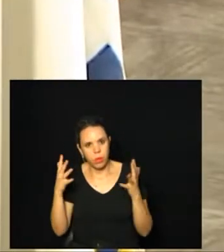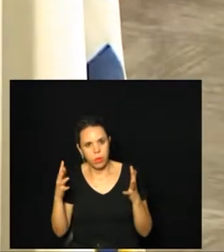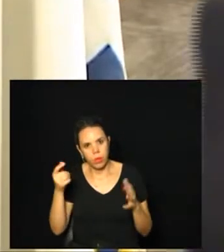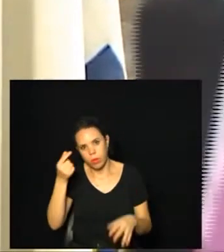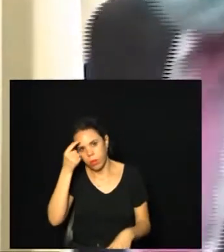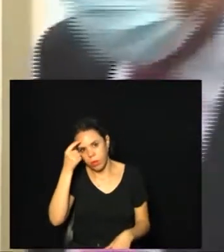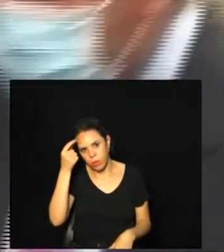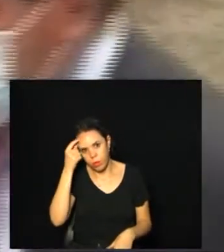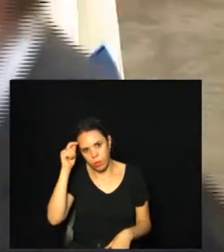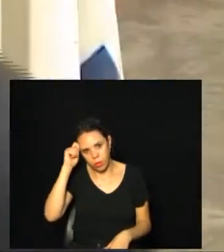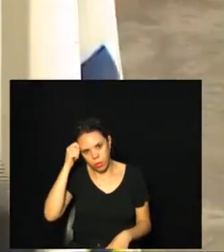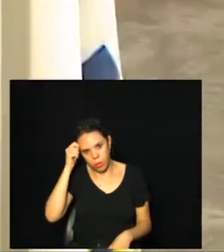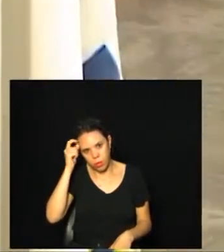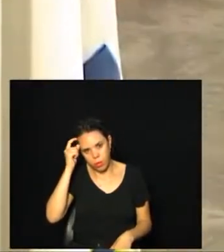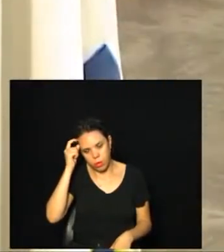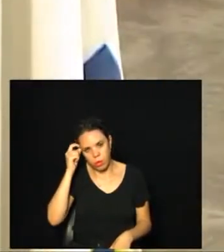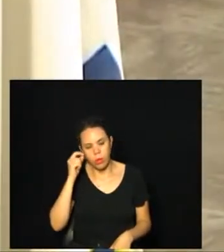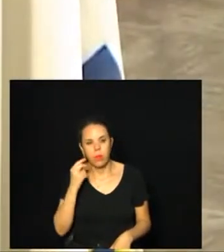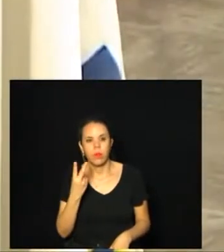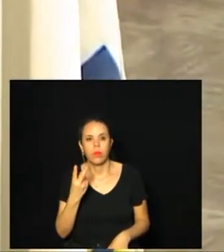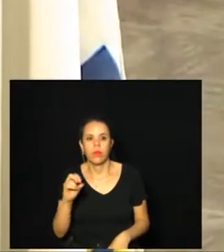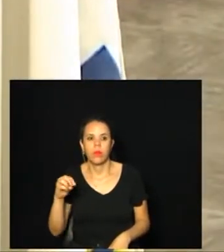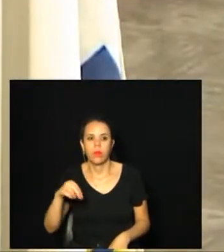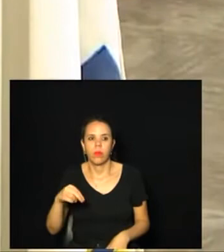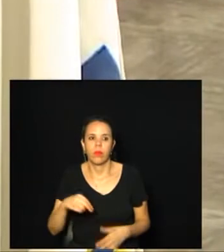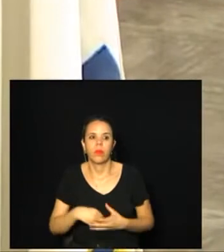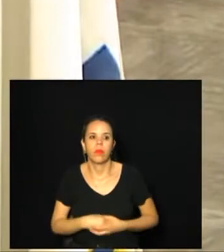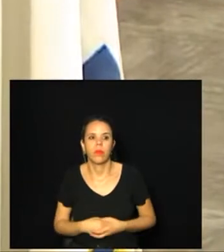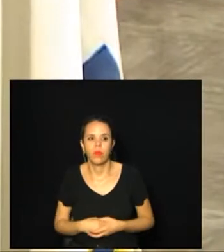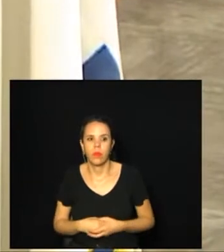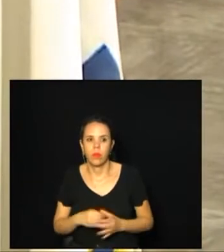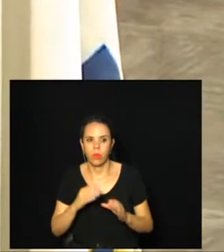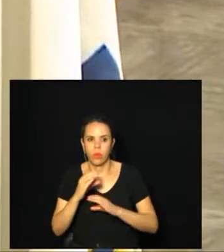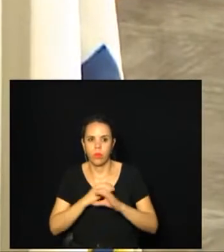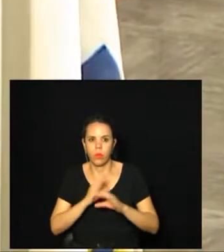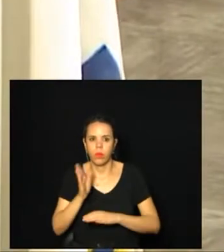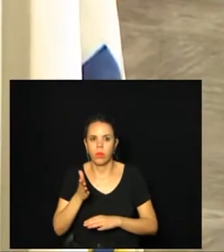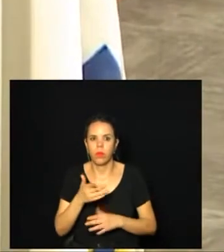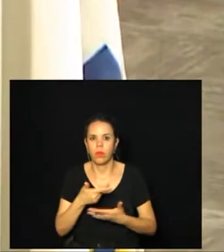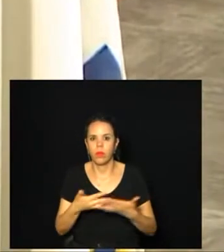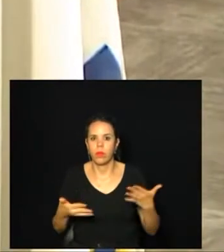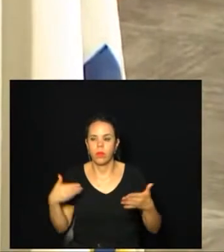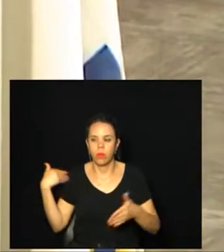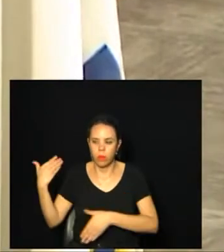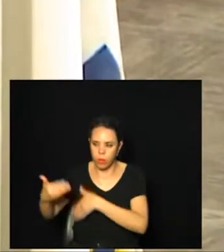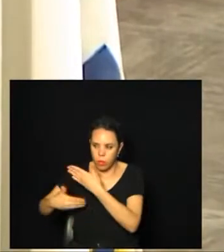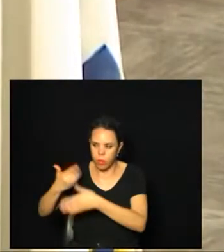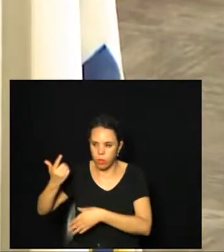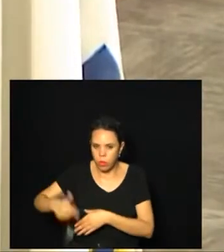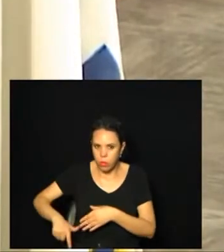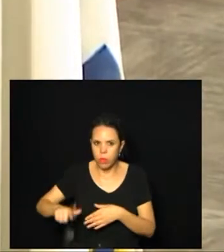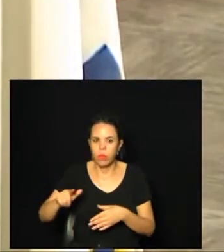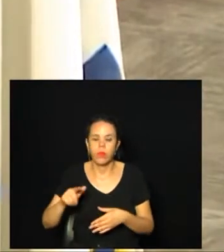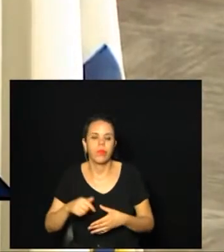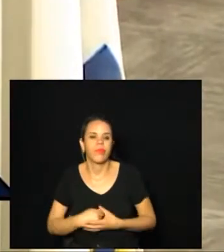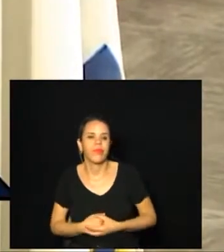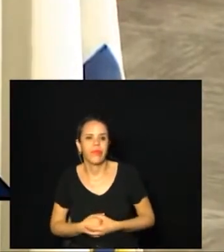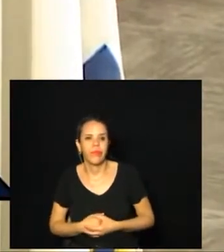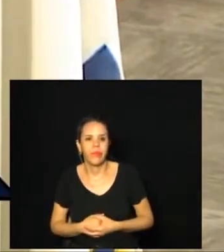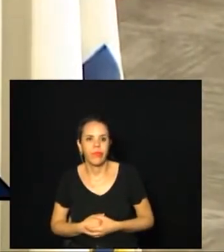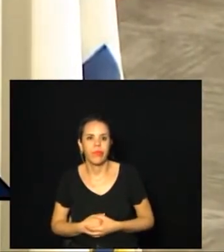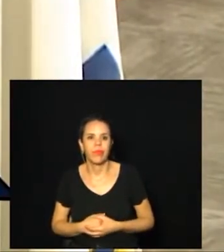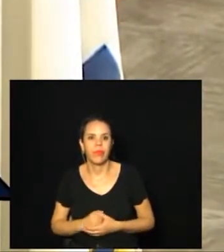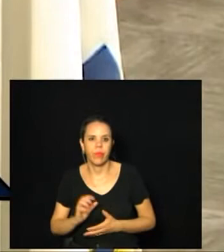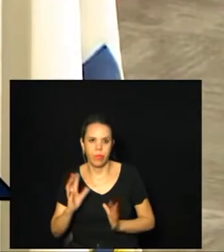o Dia da Consciência Negra, que é o dia 20 de novembro. E esse concurso já vem por várias edições e é uma